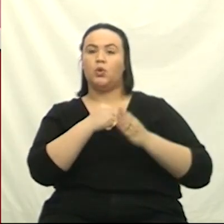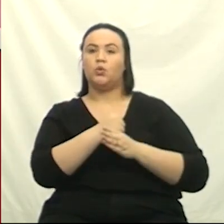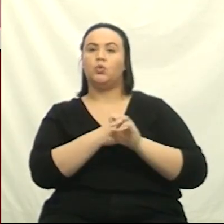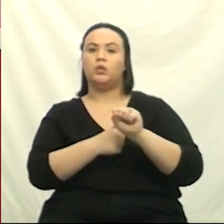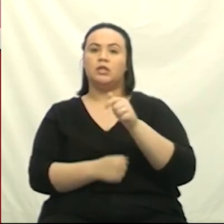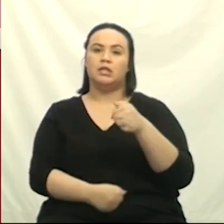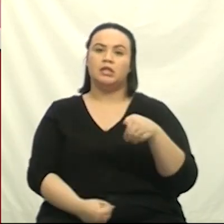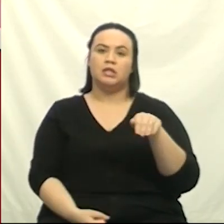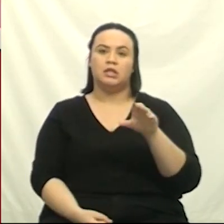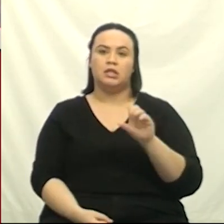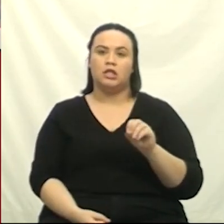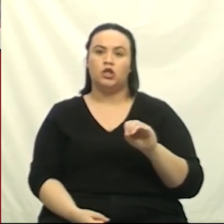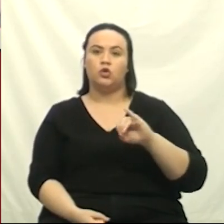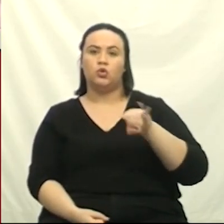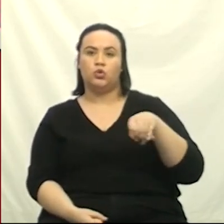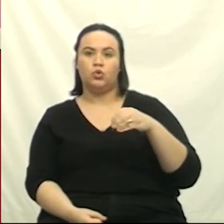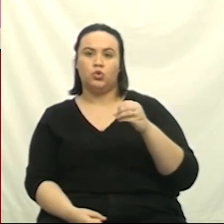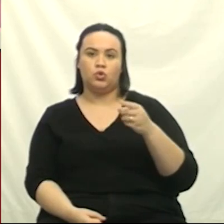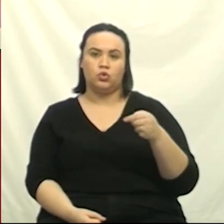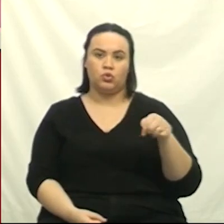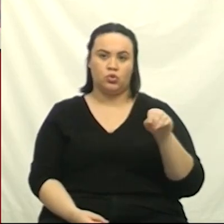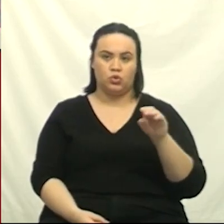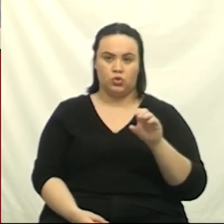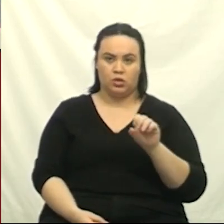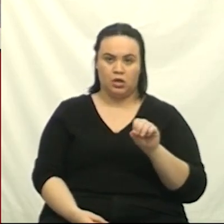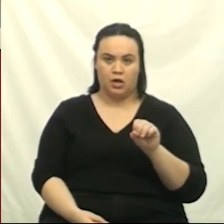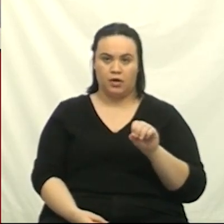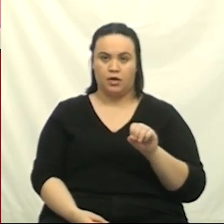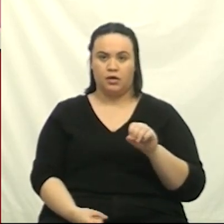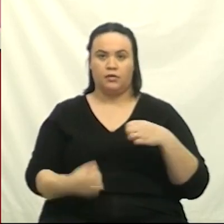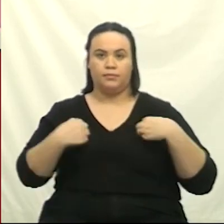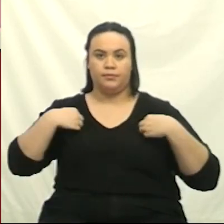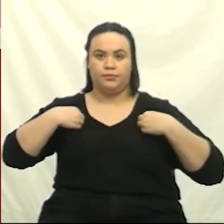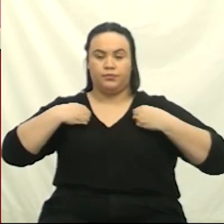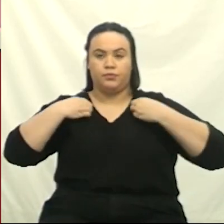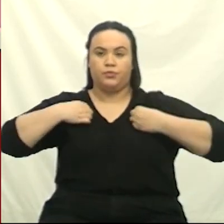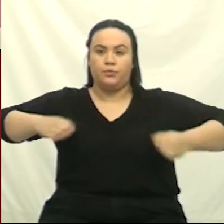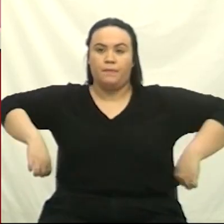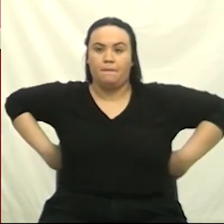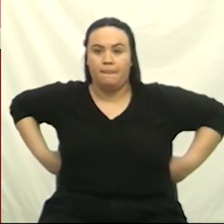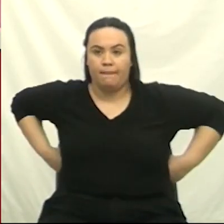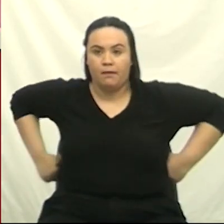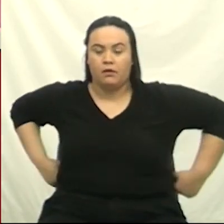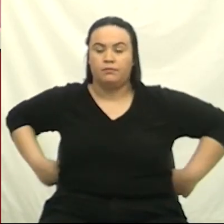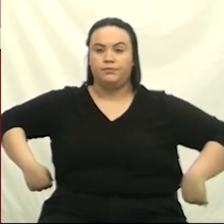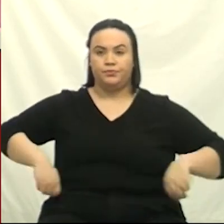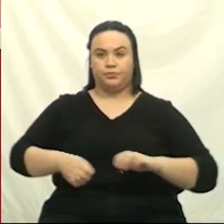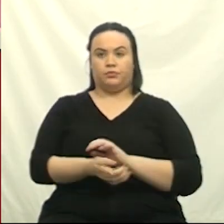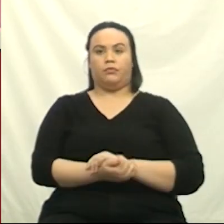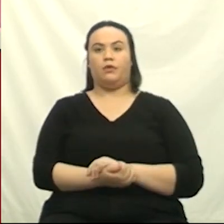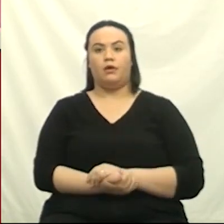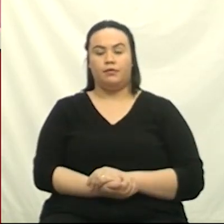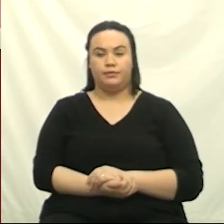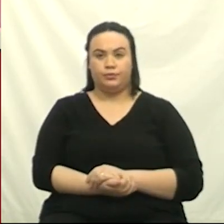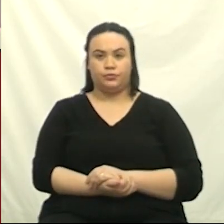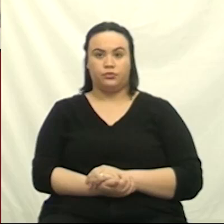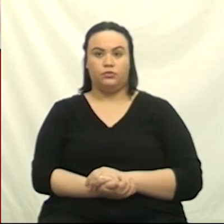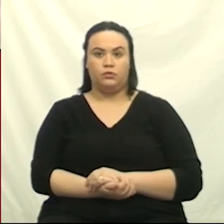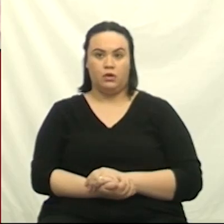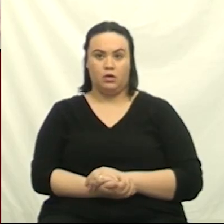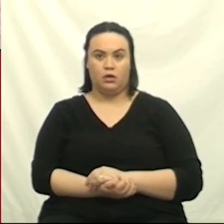pessoal do condomínio Bem Viver que faz recentemente foi inaugurado alguns anos foi inaugurado e e os dois